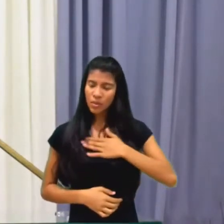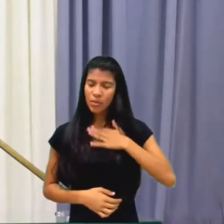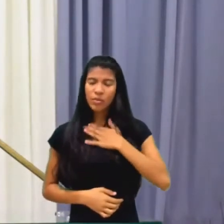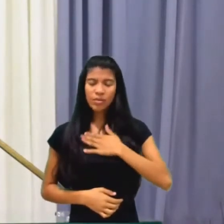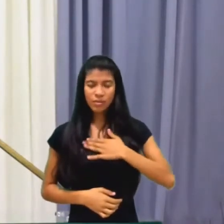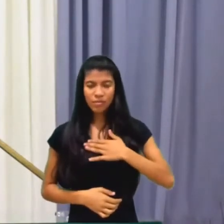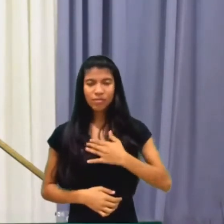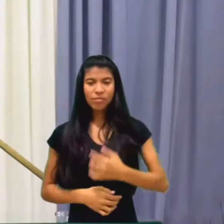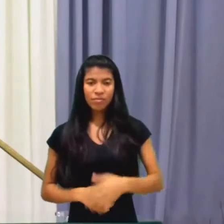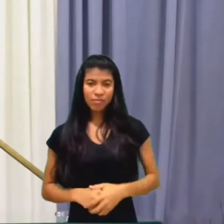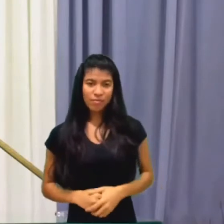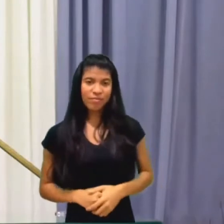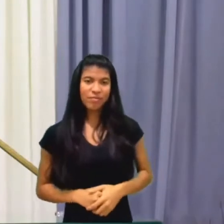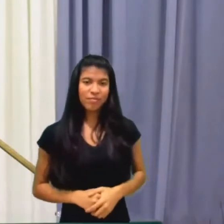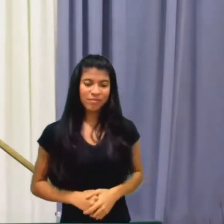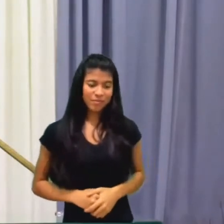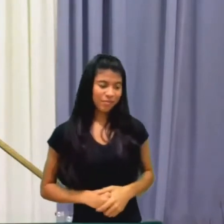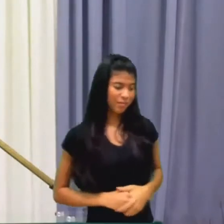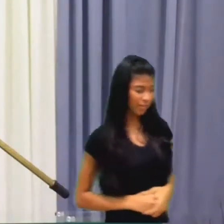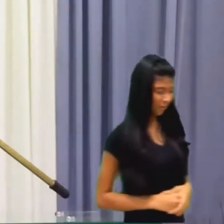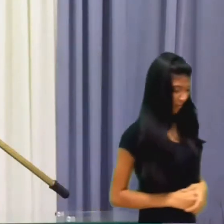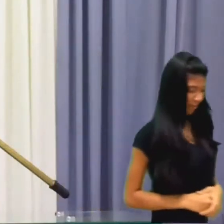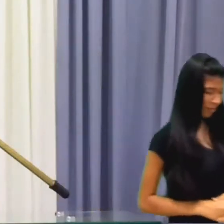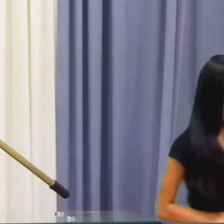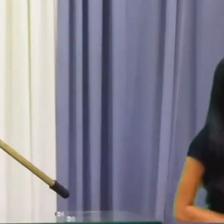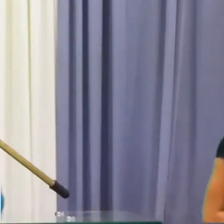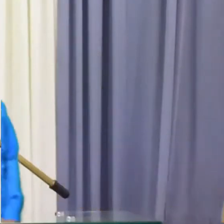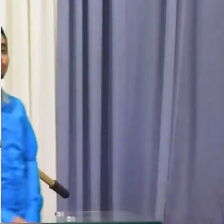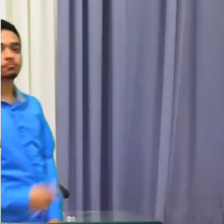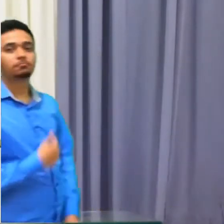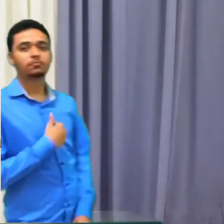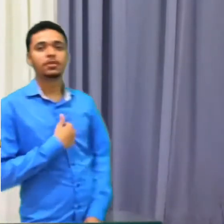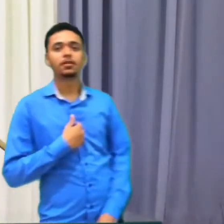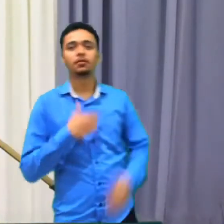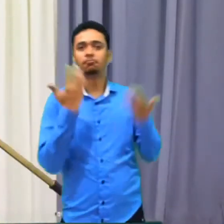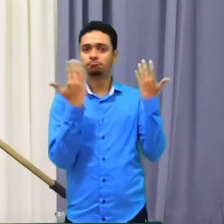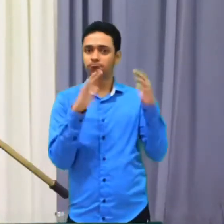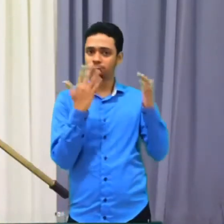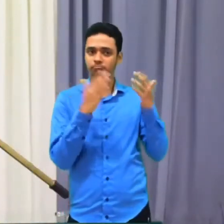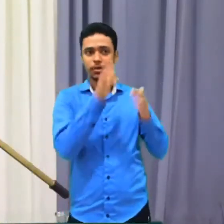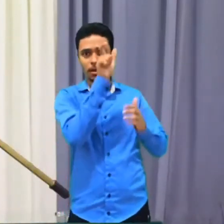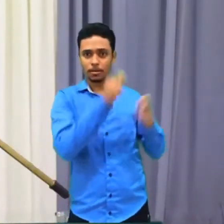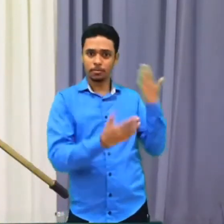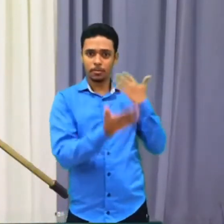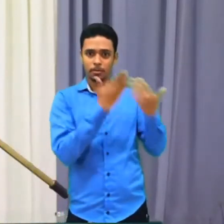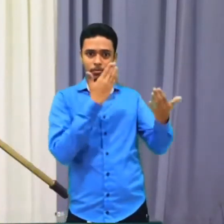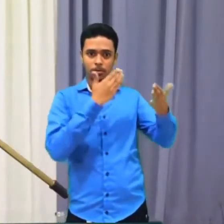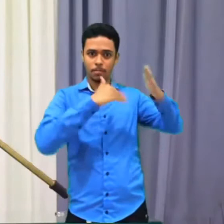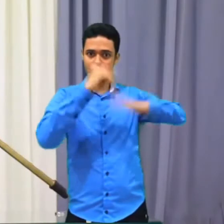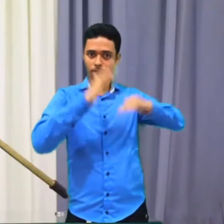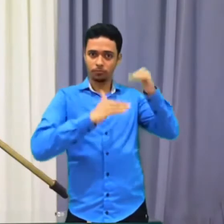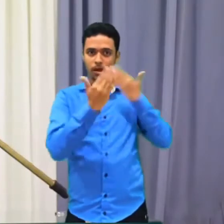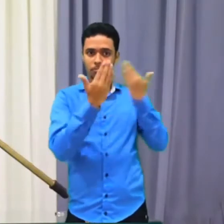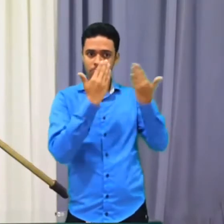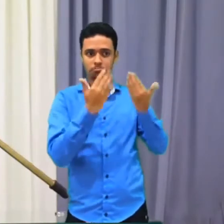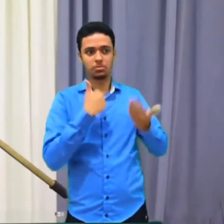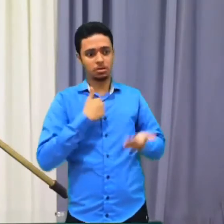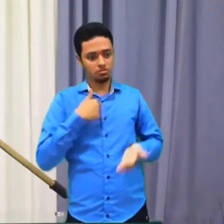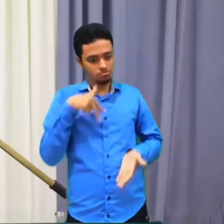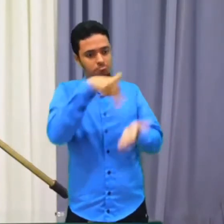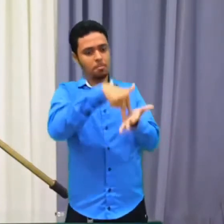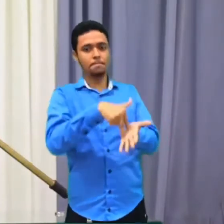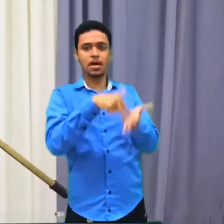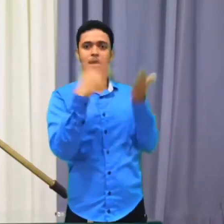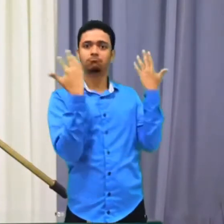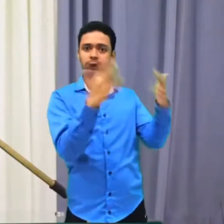psicólogos, aplaudo mesmo de pé. Porém, a nossa confiança deve estar em Deus.